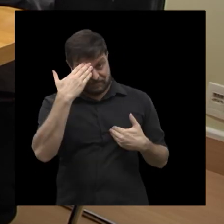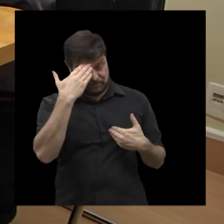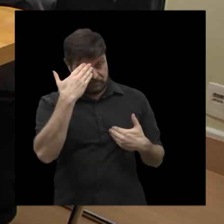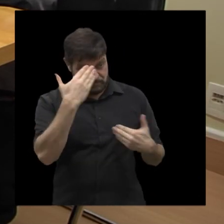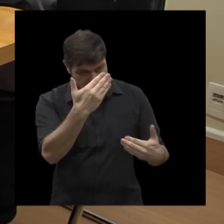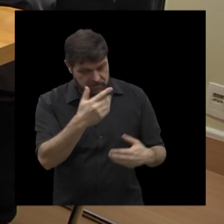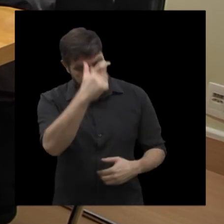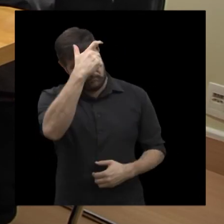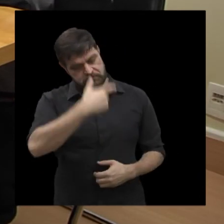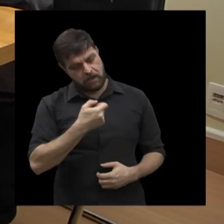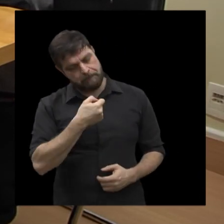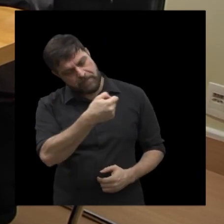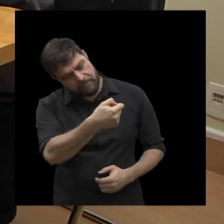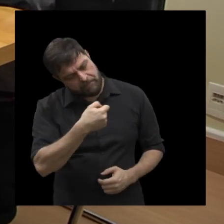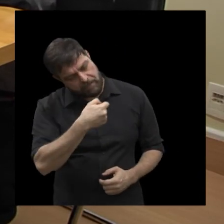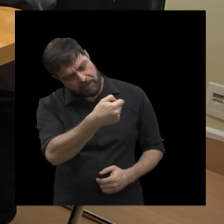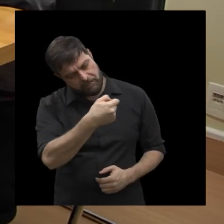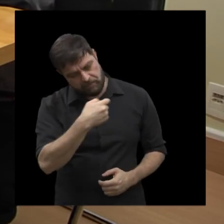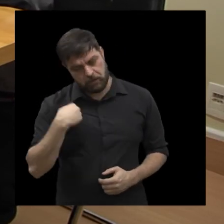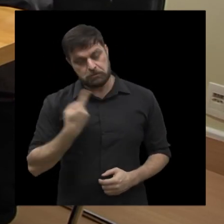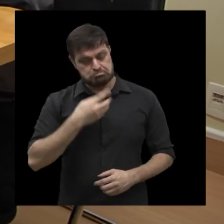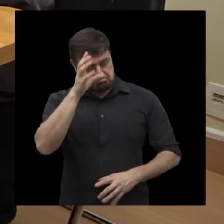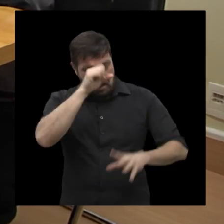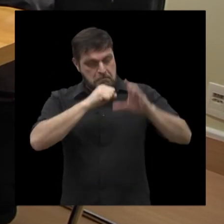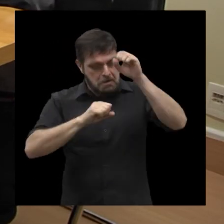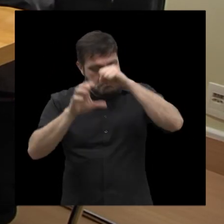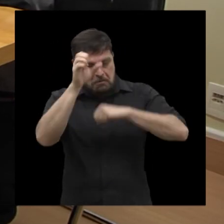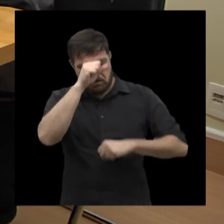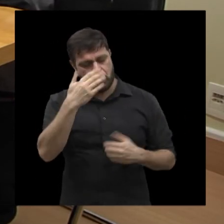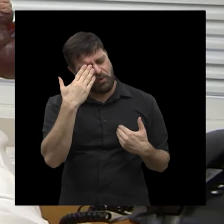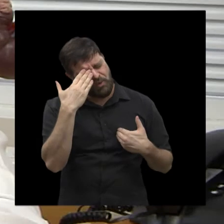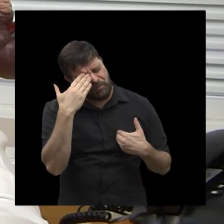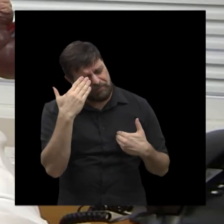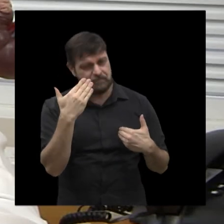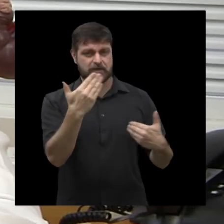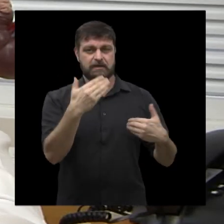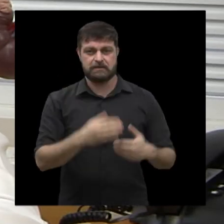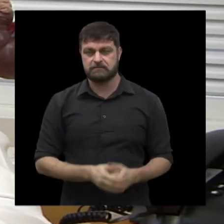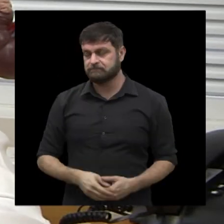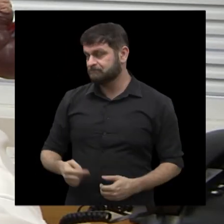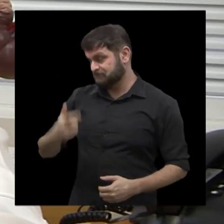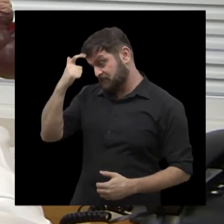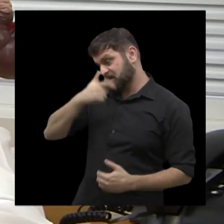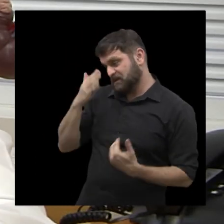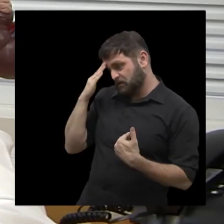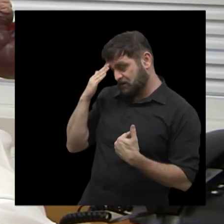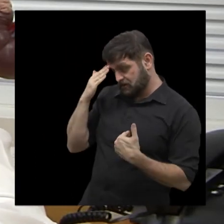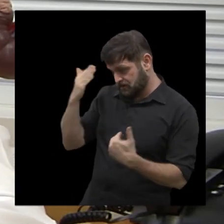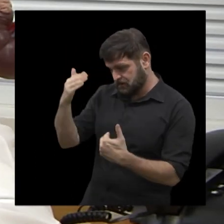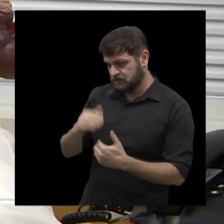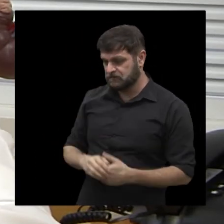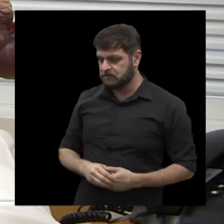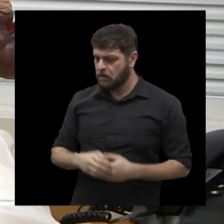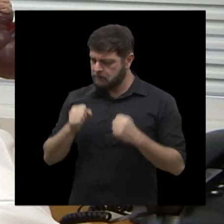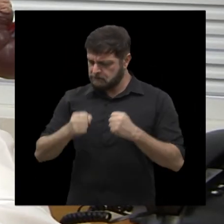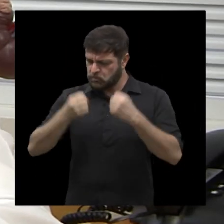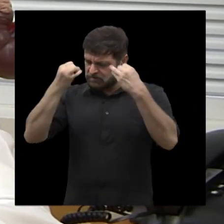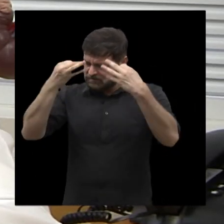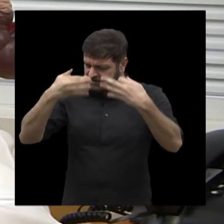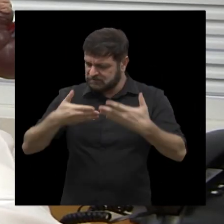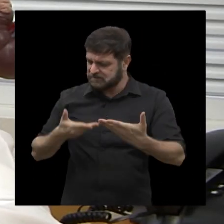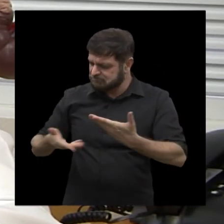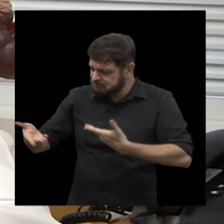o senhor ter recebido a gente aqui, aprendemos muito obrigada, viu? Opa, ok, eu que agradeço de poder ter participado